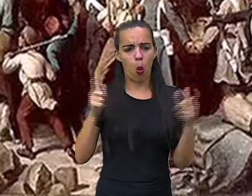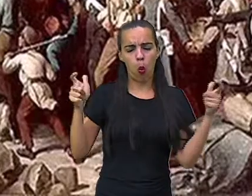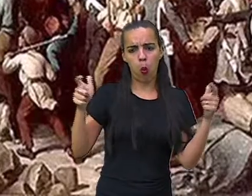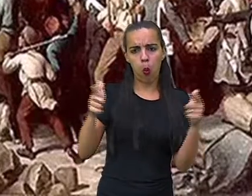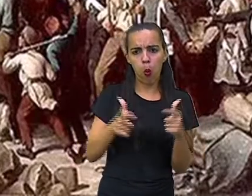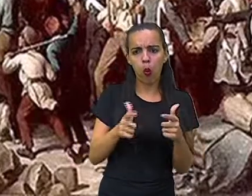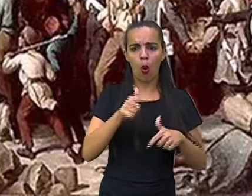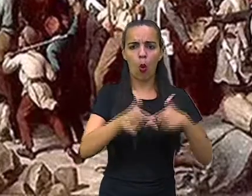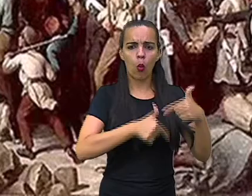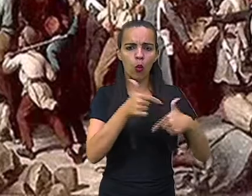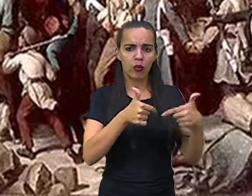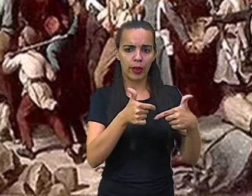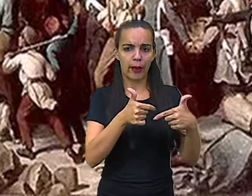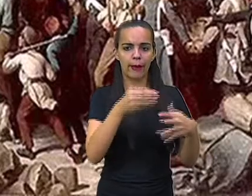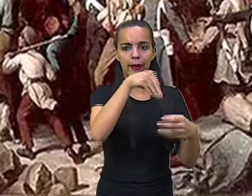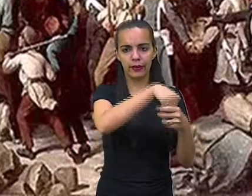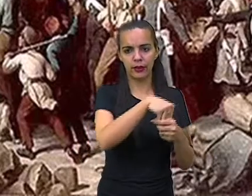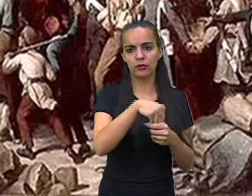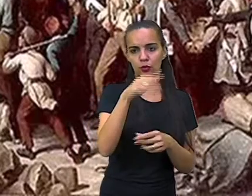e